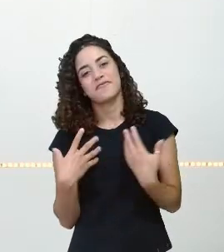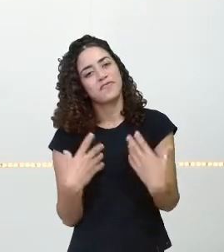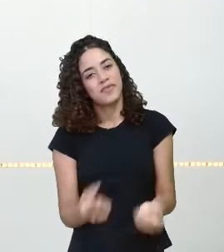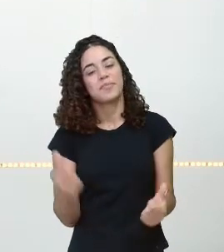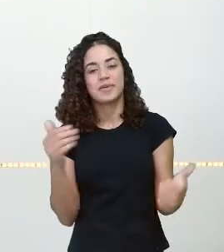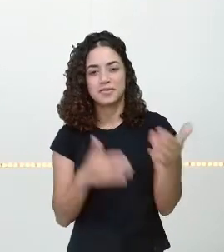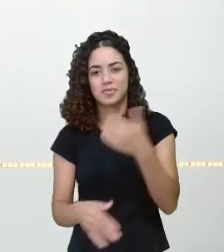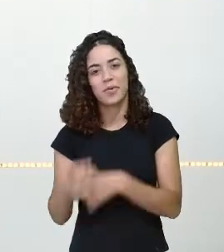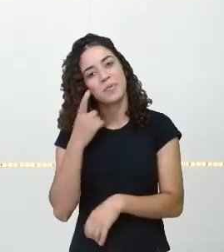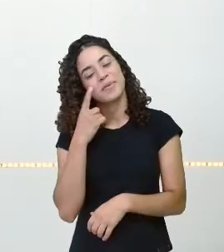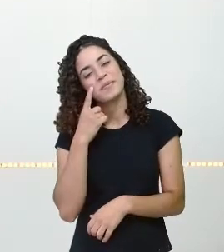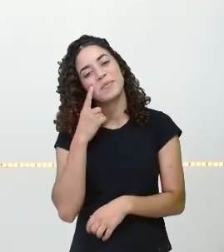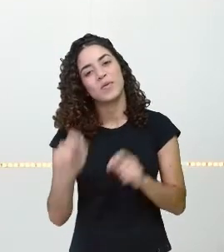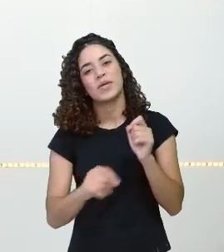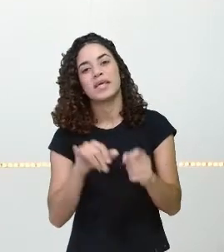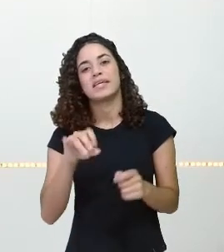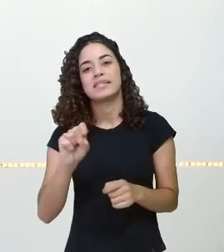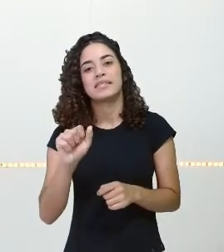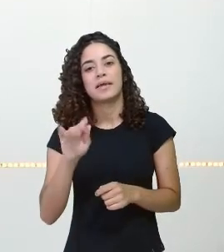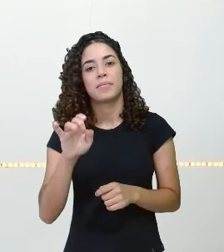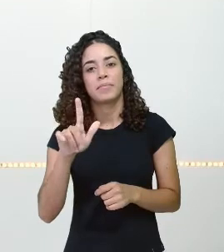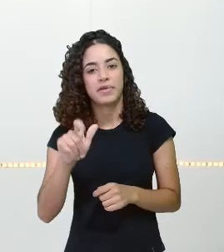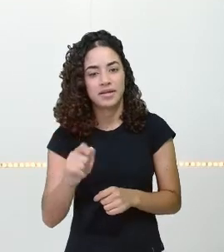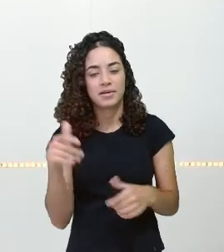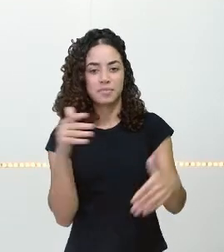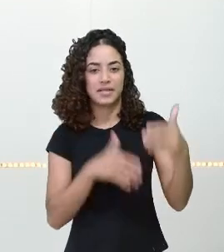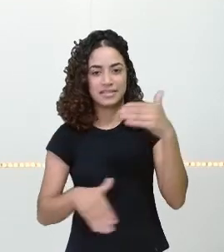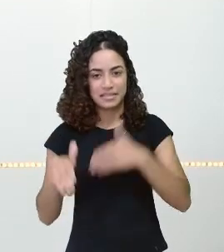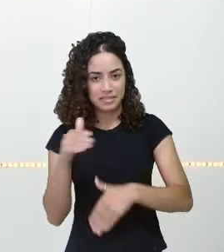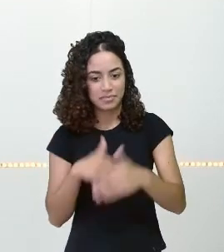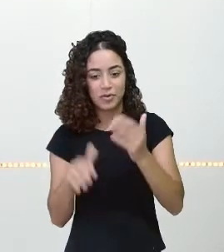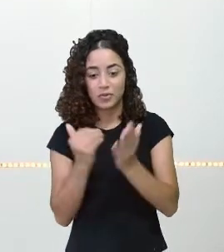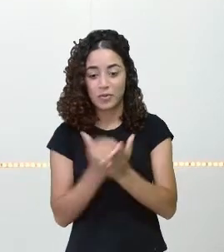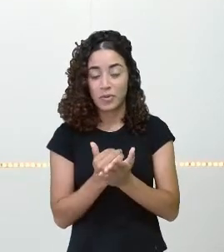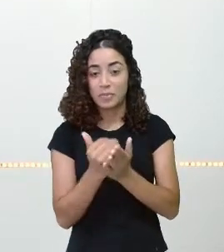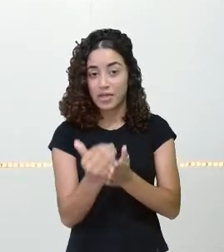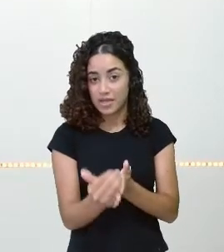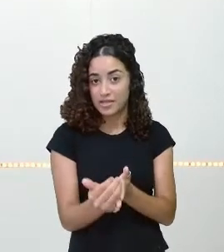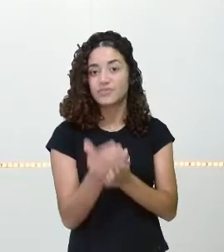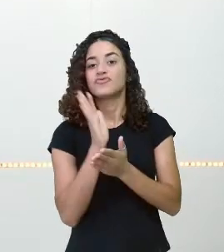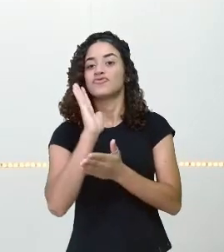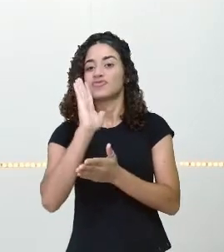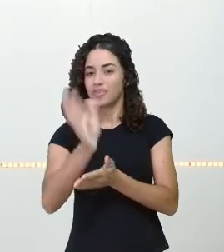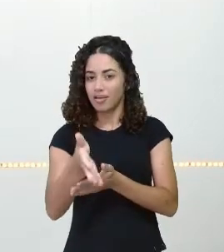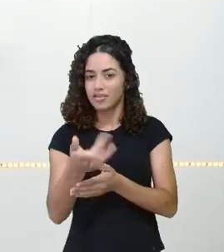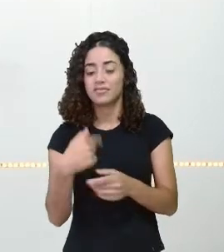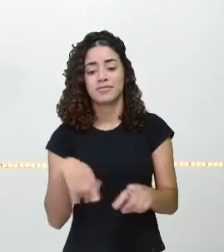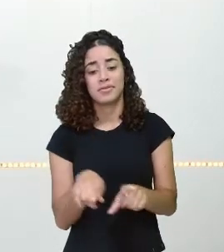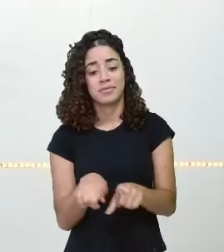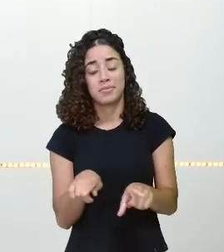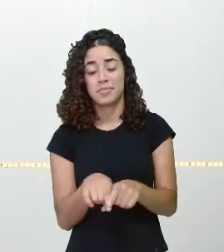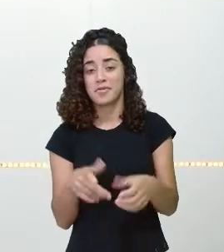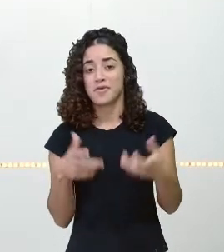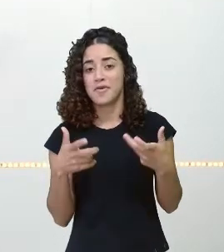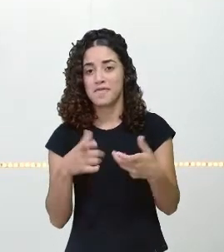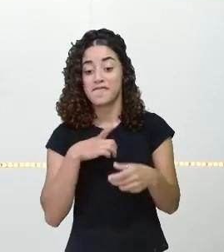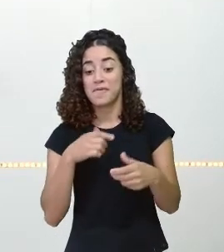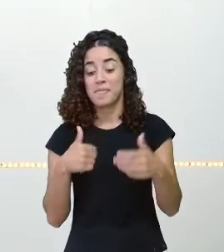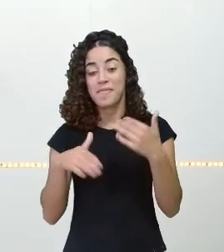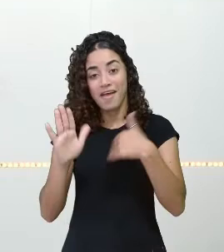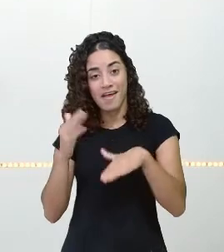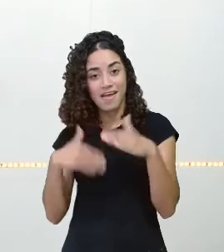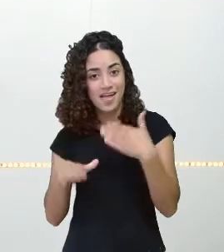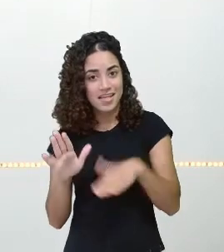Isabela já estava participando aí desde o início na aula da professora Casey. E vamos ver se o restante, né, da turminha, que são